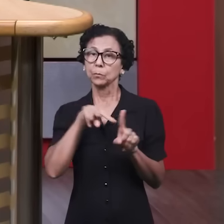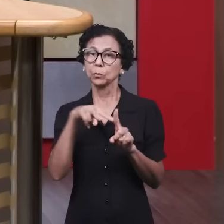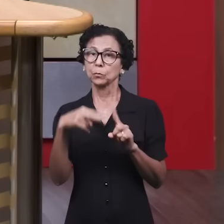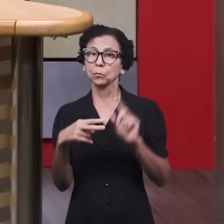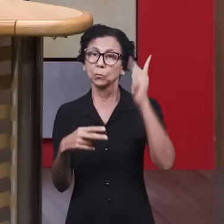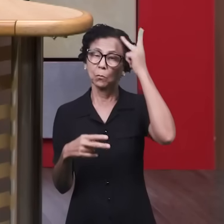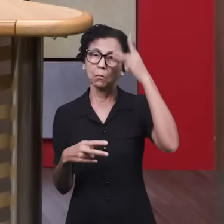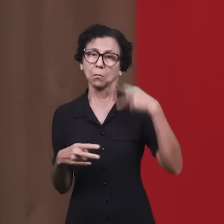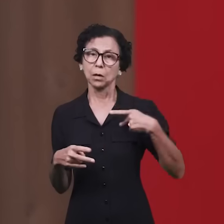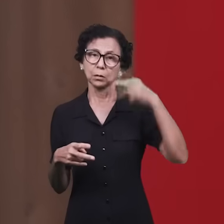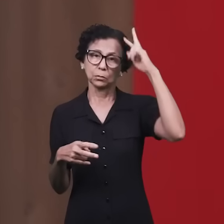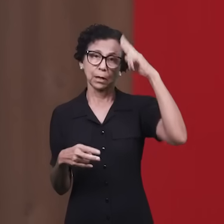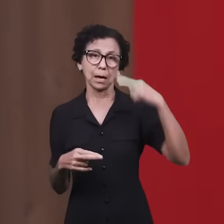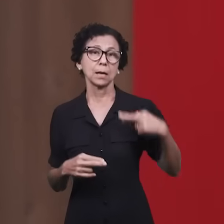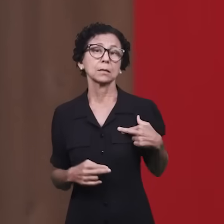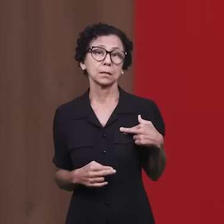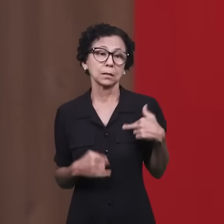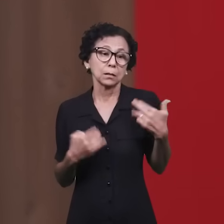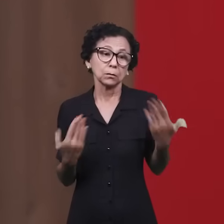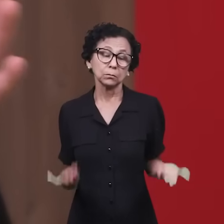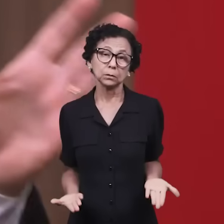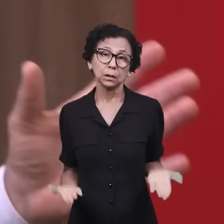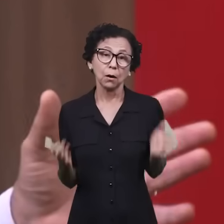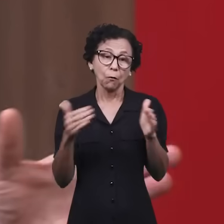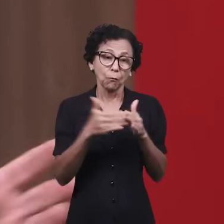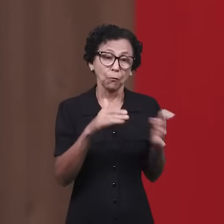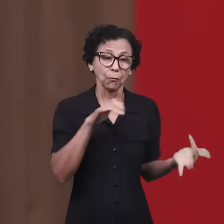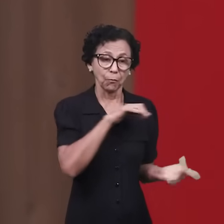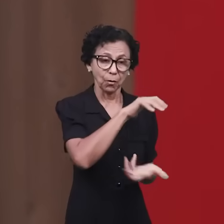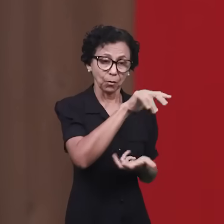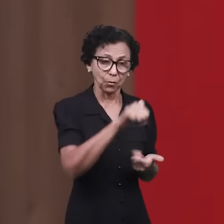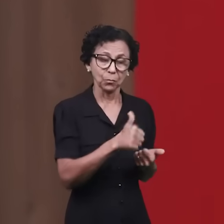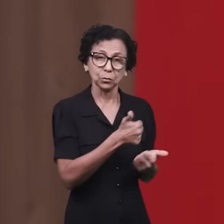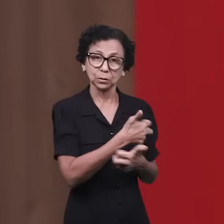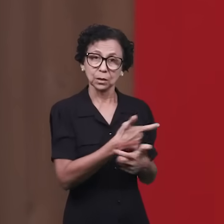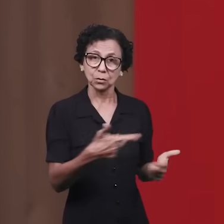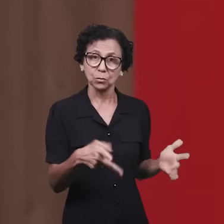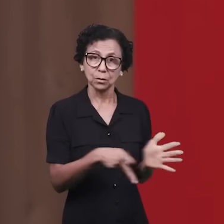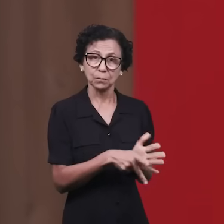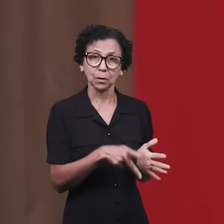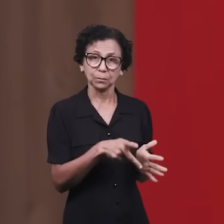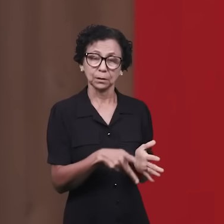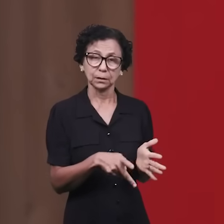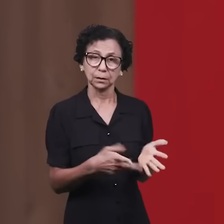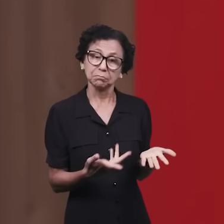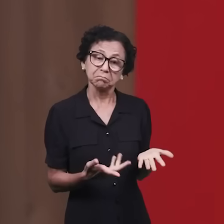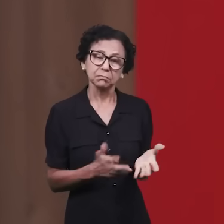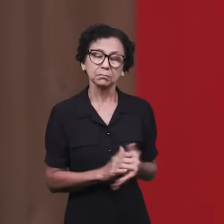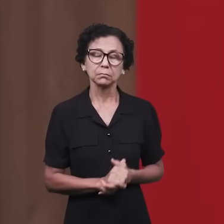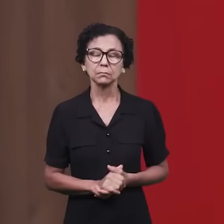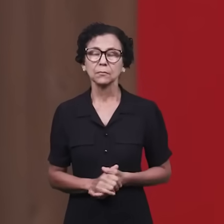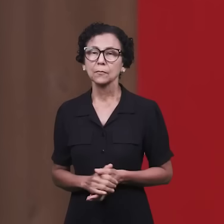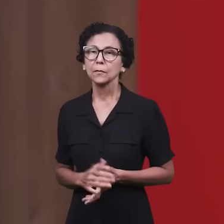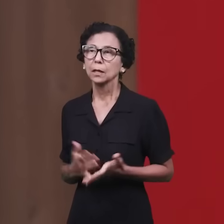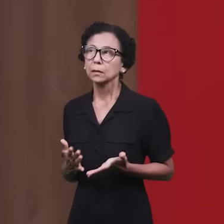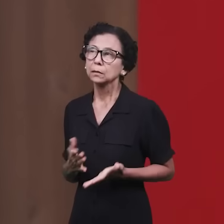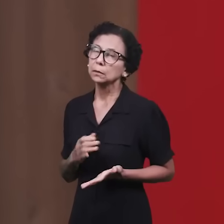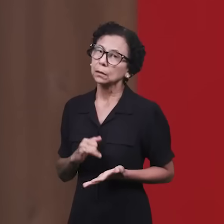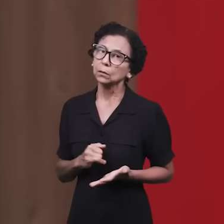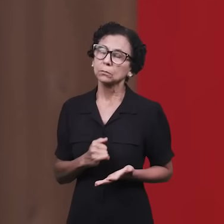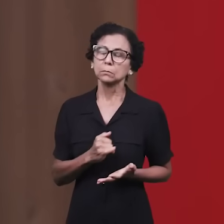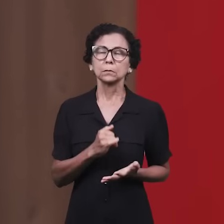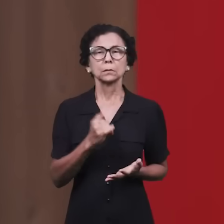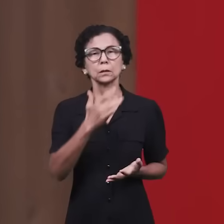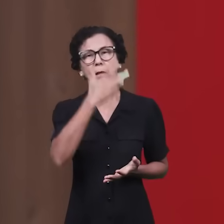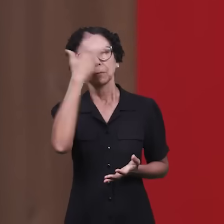seja, para a nossa vida secular, aquilo que é o nosso entendimento da quarta medida. Então, tudo, o homem só aceita aquilo que ele racionalmente